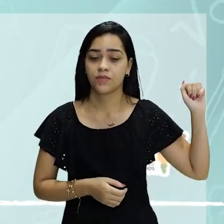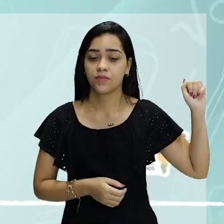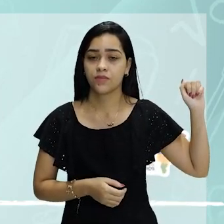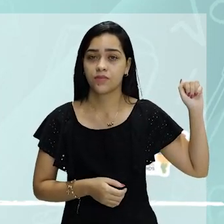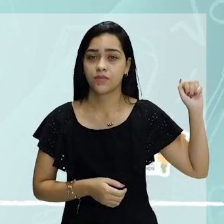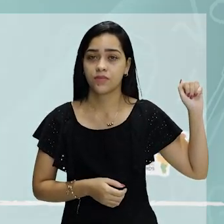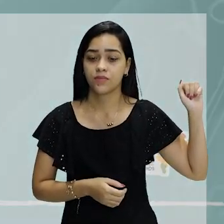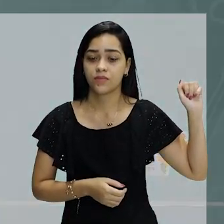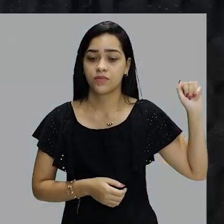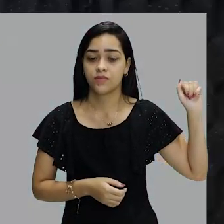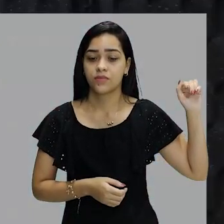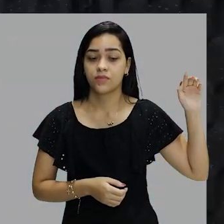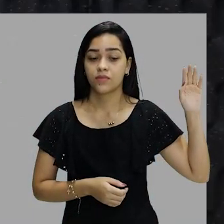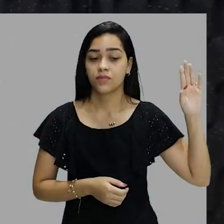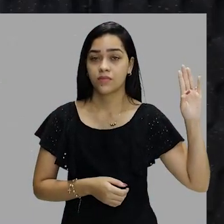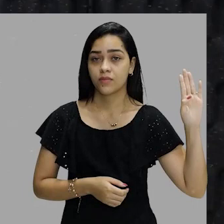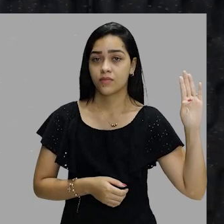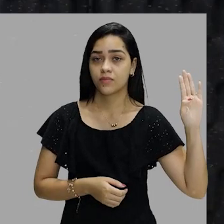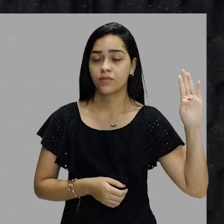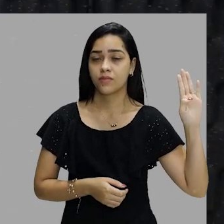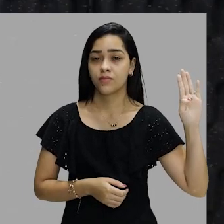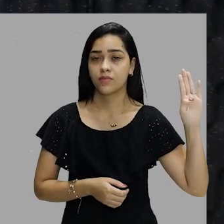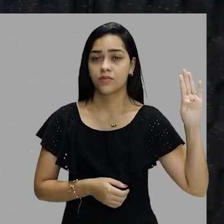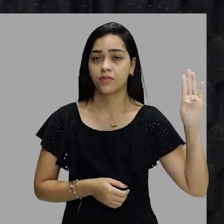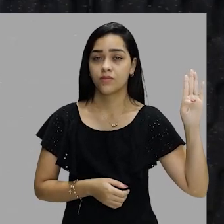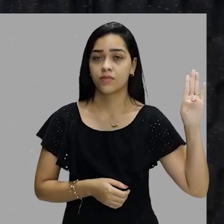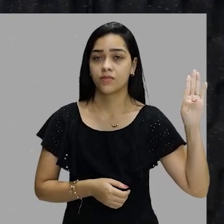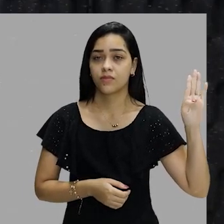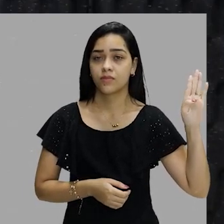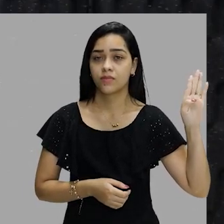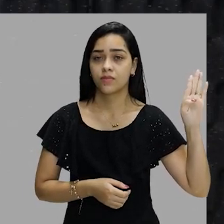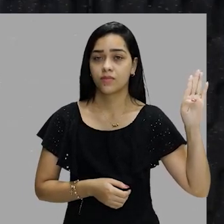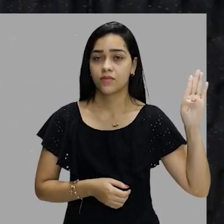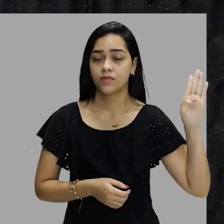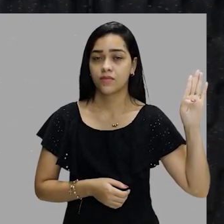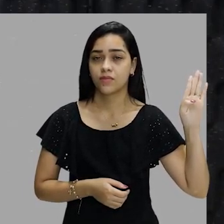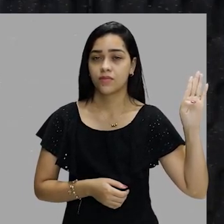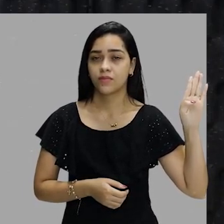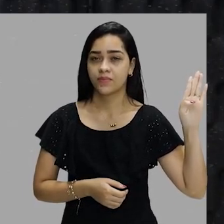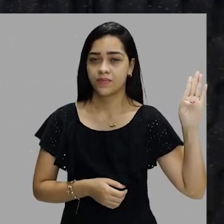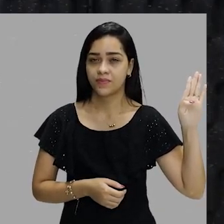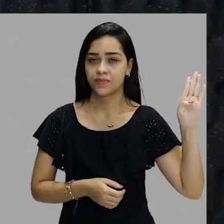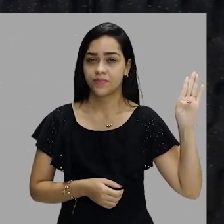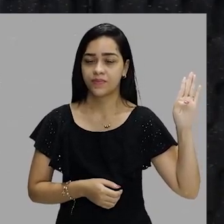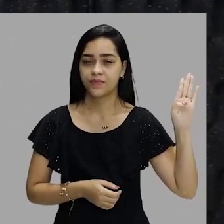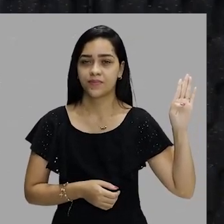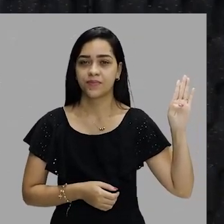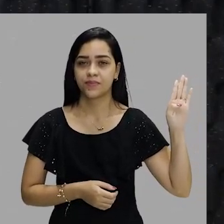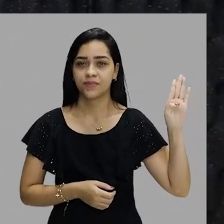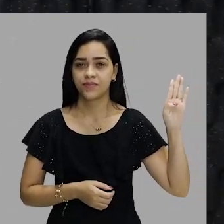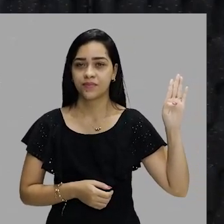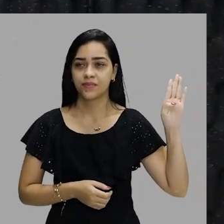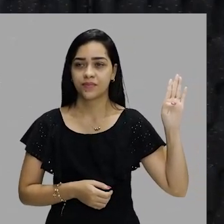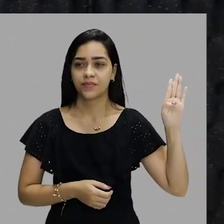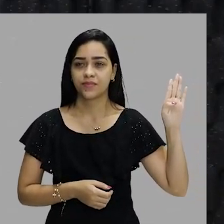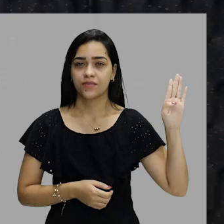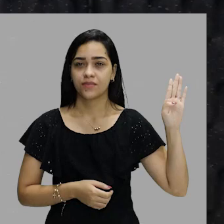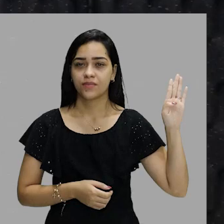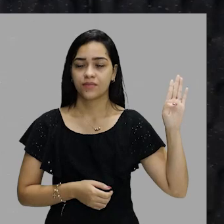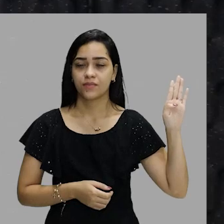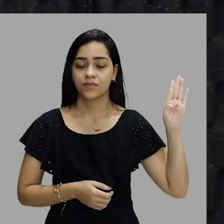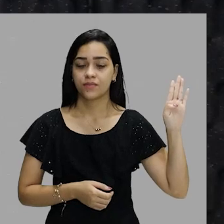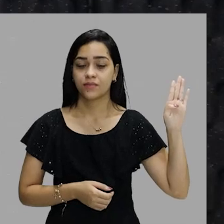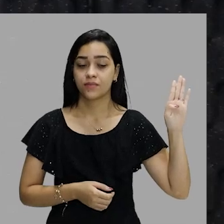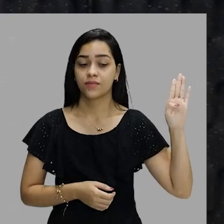ideia de amor com a posse física. Ele manifesta o desejo de amar e a realização amorosa se dá concretamente